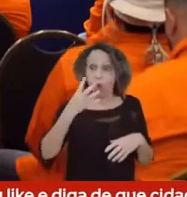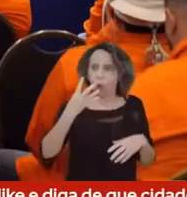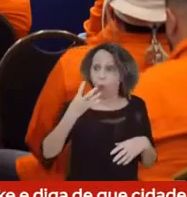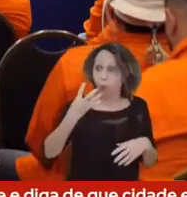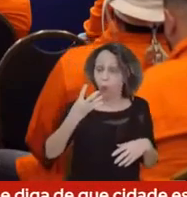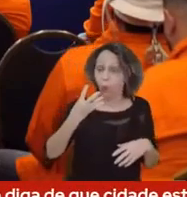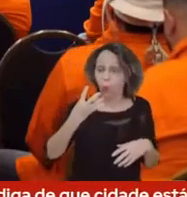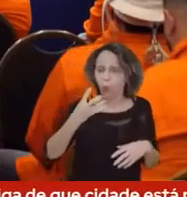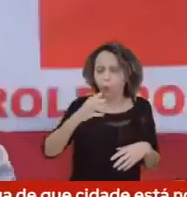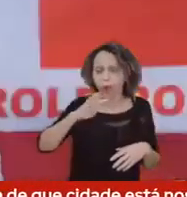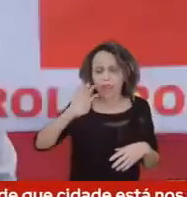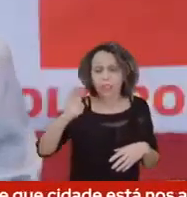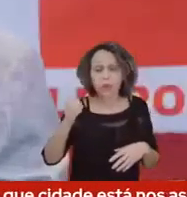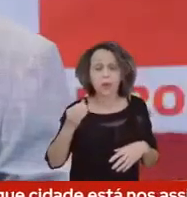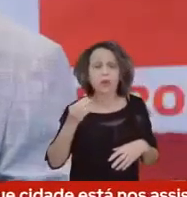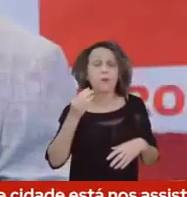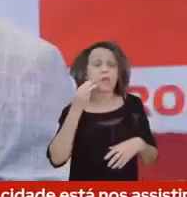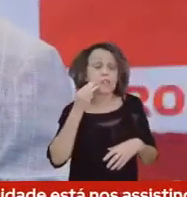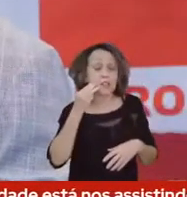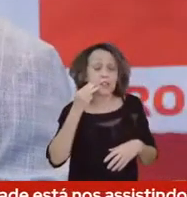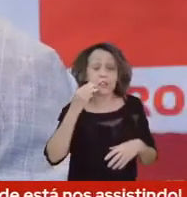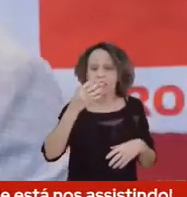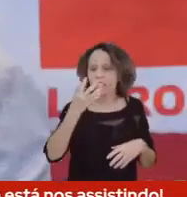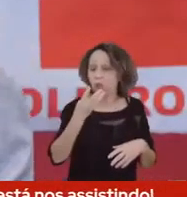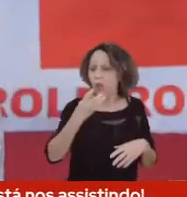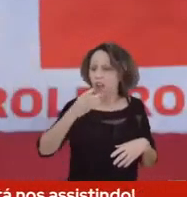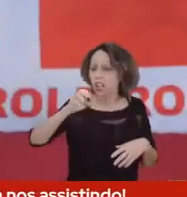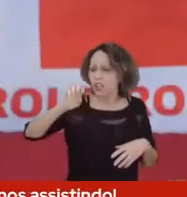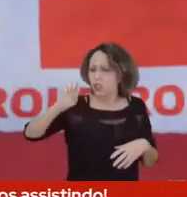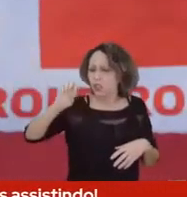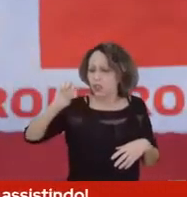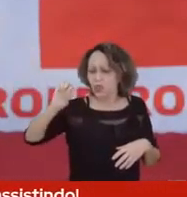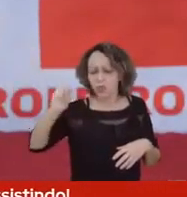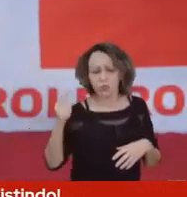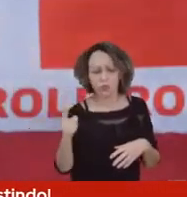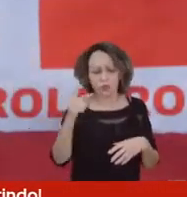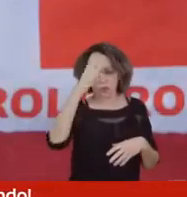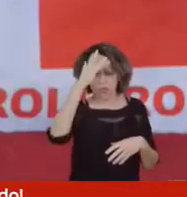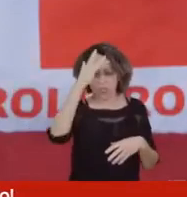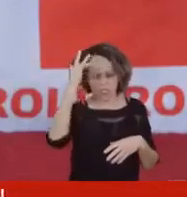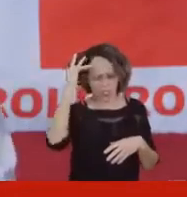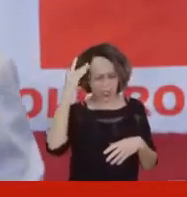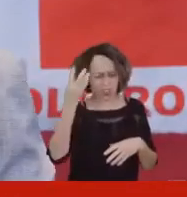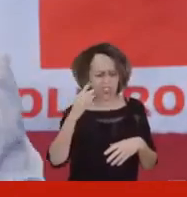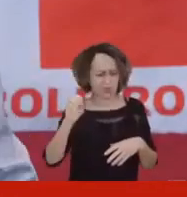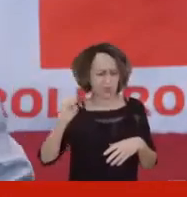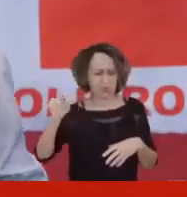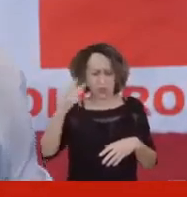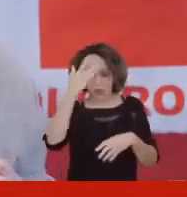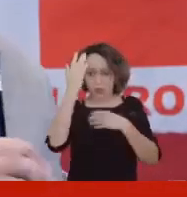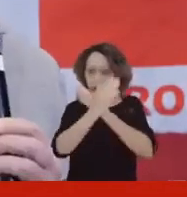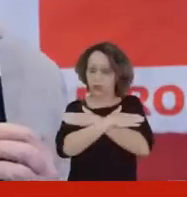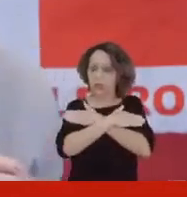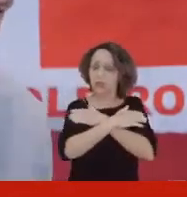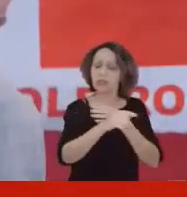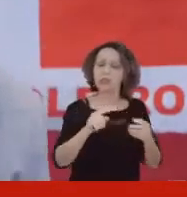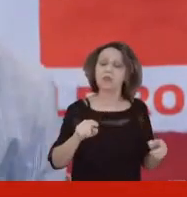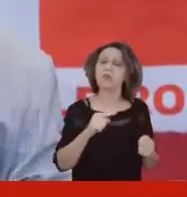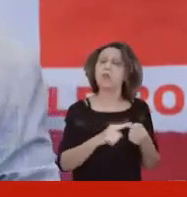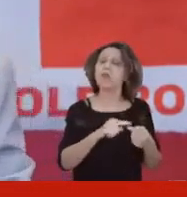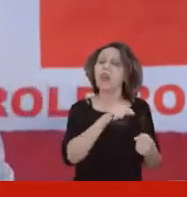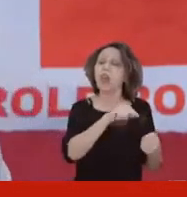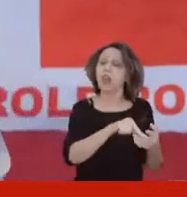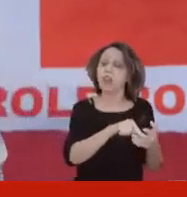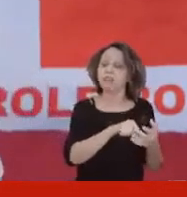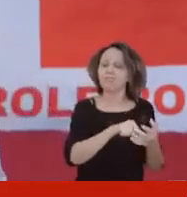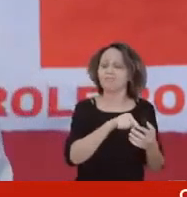ficaram desempregadas por conta da Lava Jato. As empresas de engenharia foram destruídas com que objetivo? De entrar as empresas